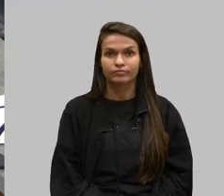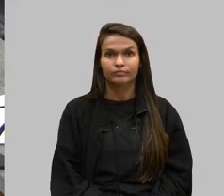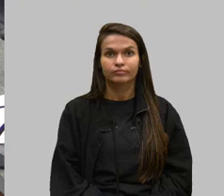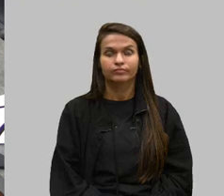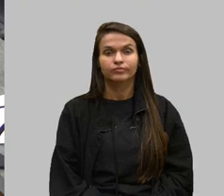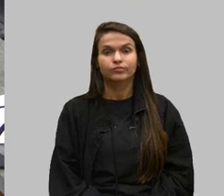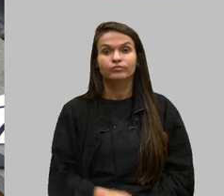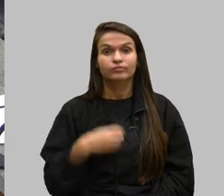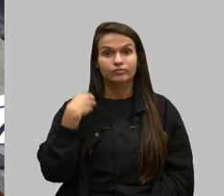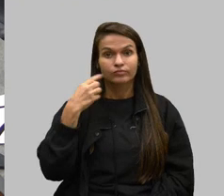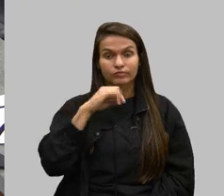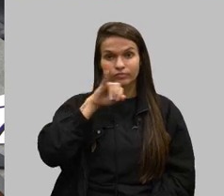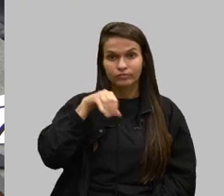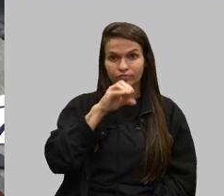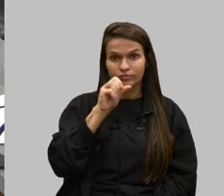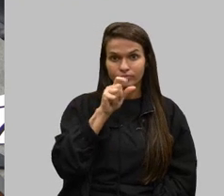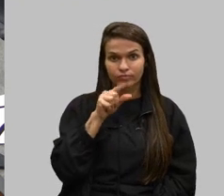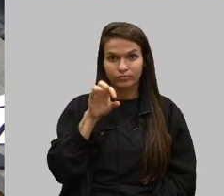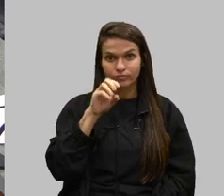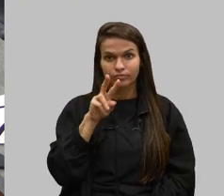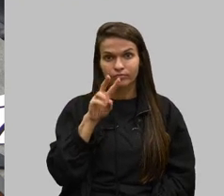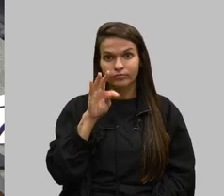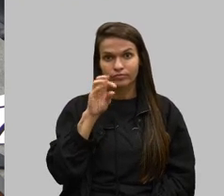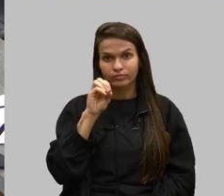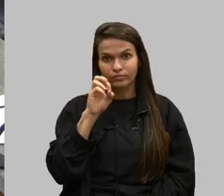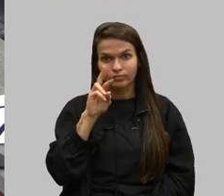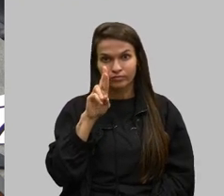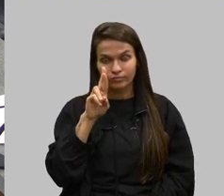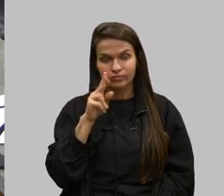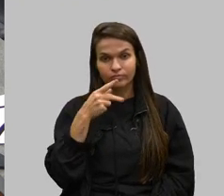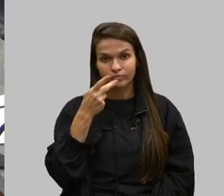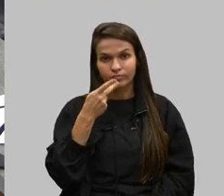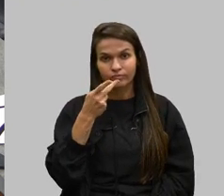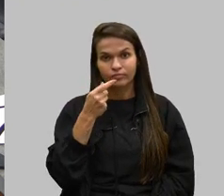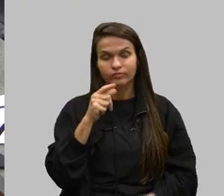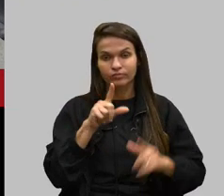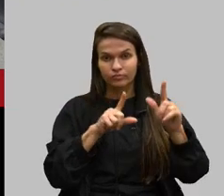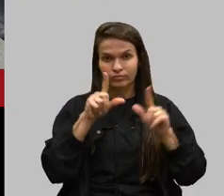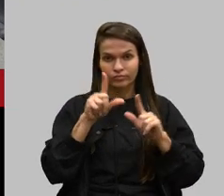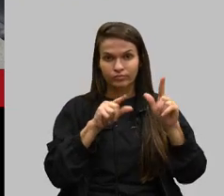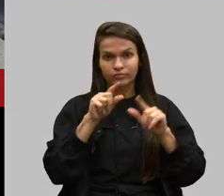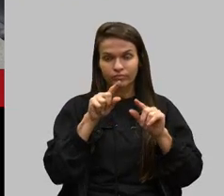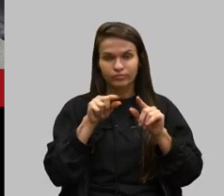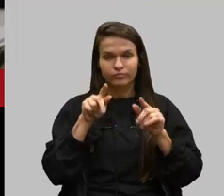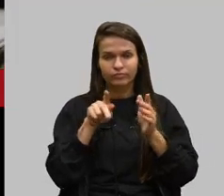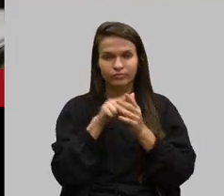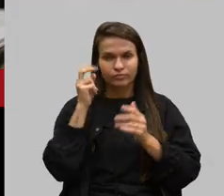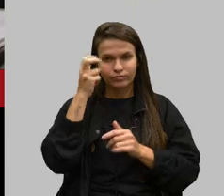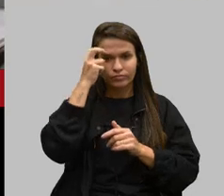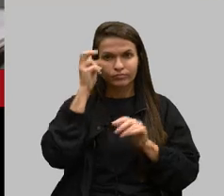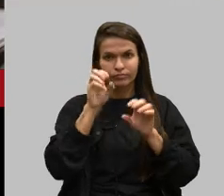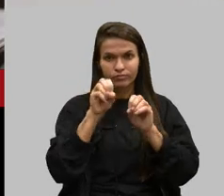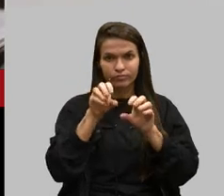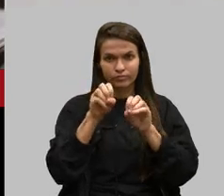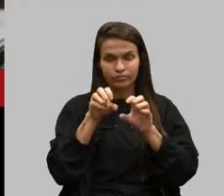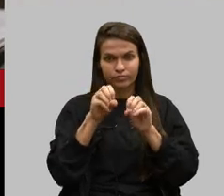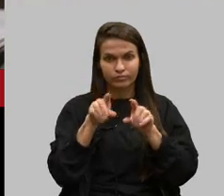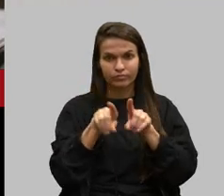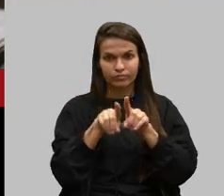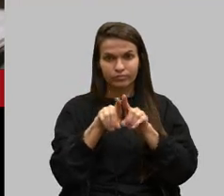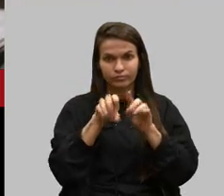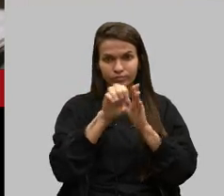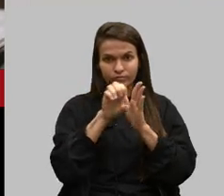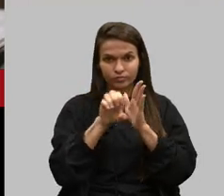deputado João Vitor eh ele citou que a TV é uma TV cultural e educativa no Estatuto da